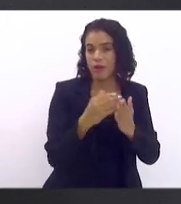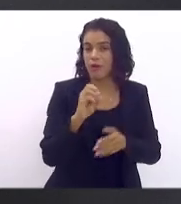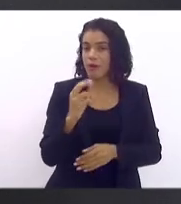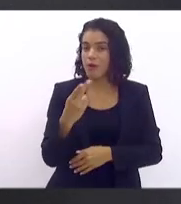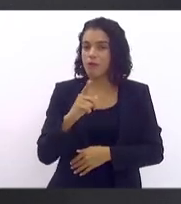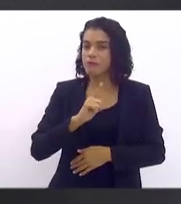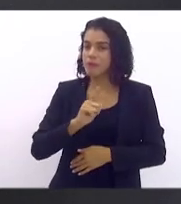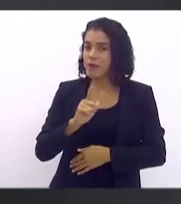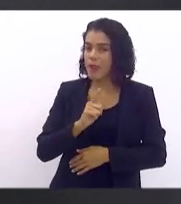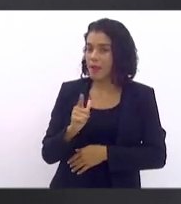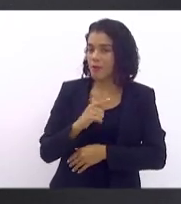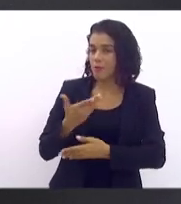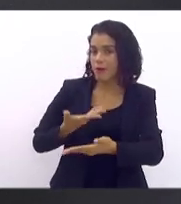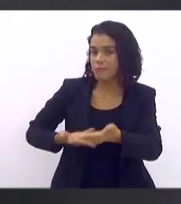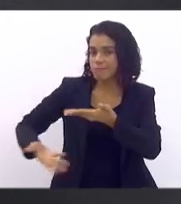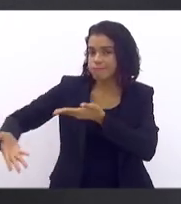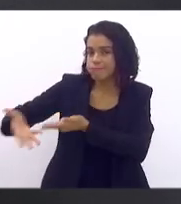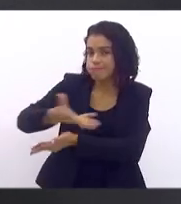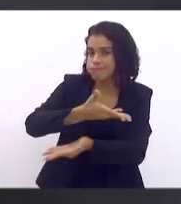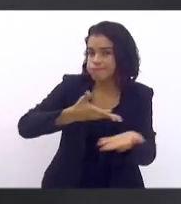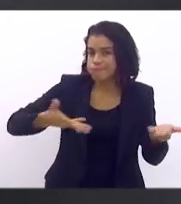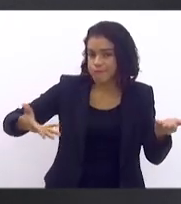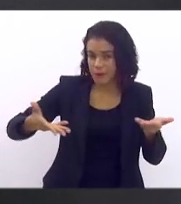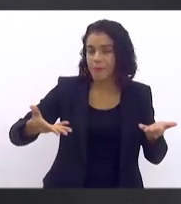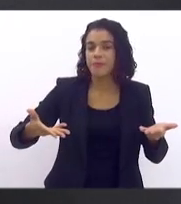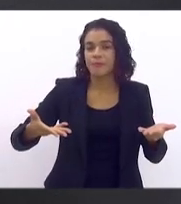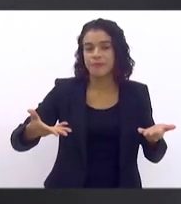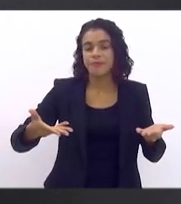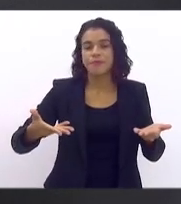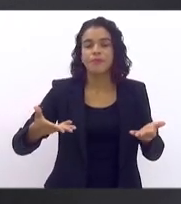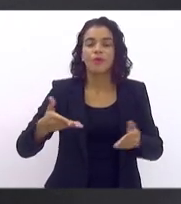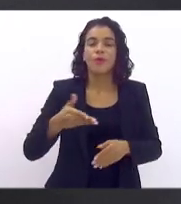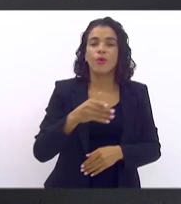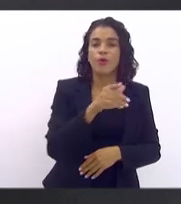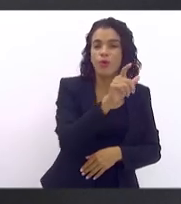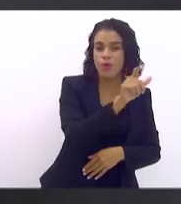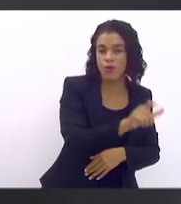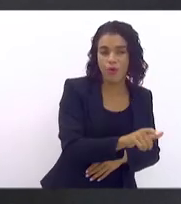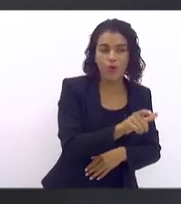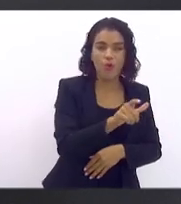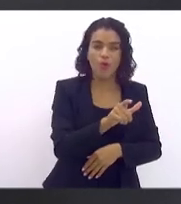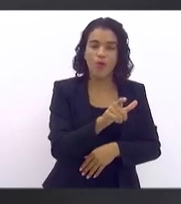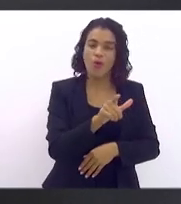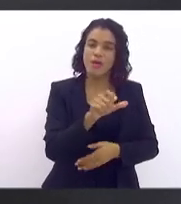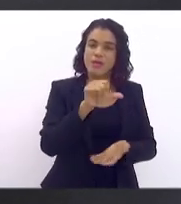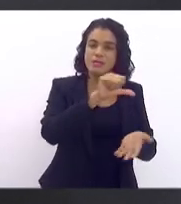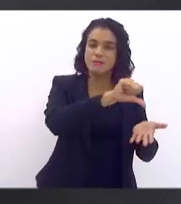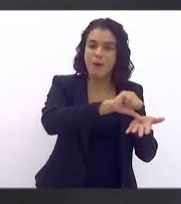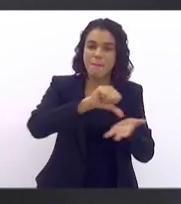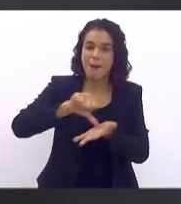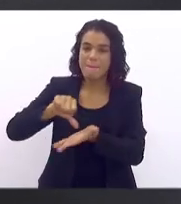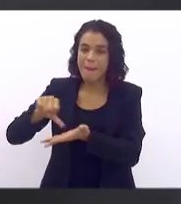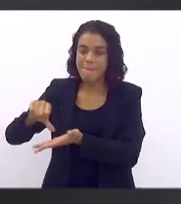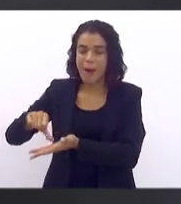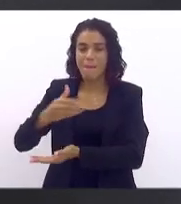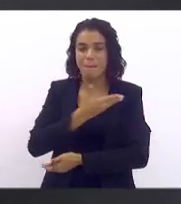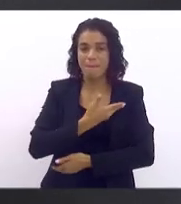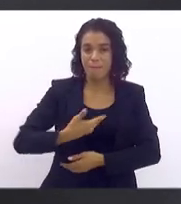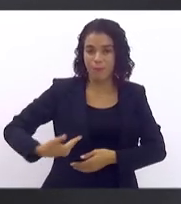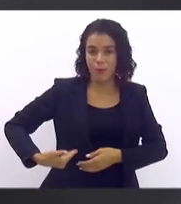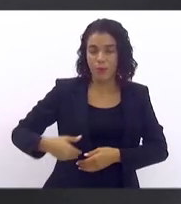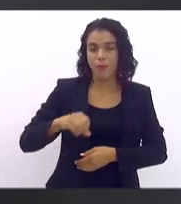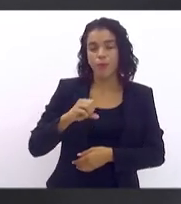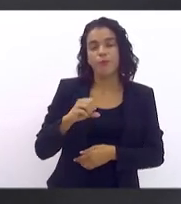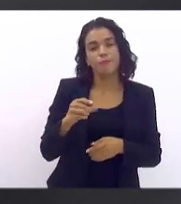uma interlocução, né, com esses equipamentos no sentido, né, de ter um